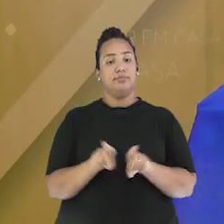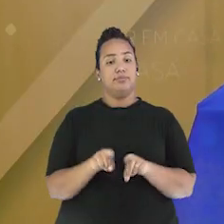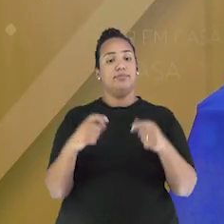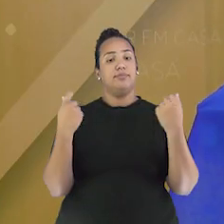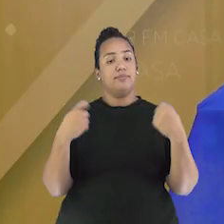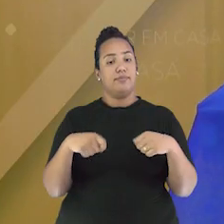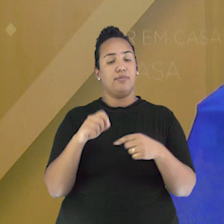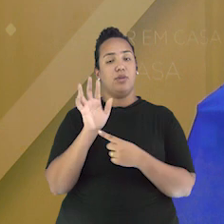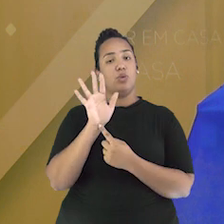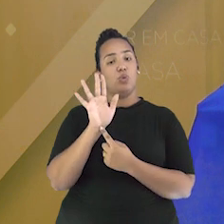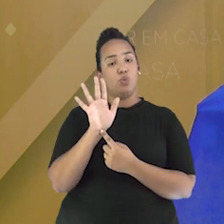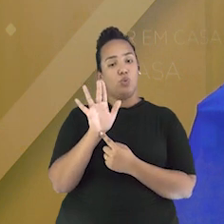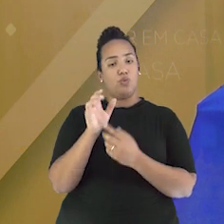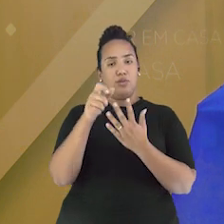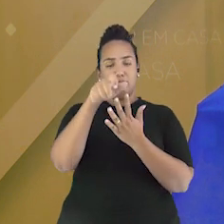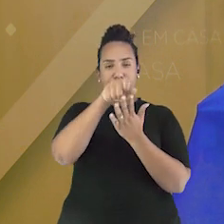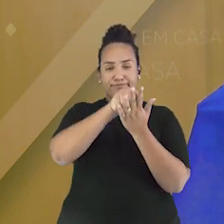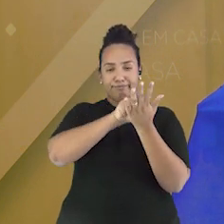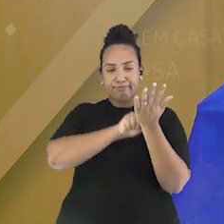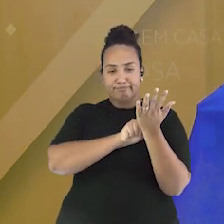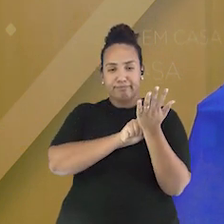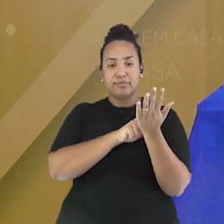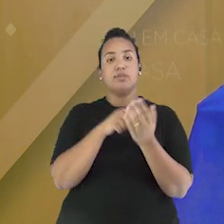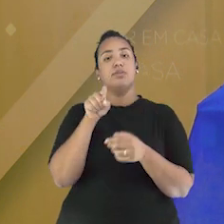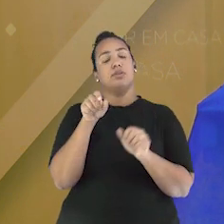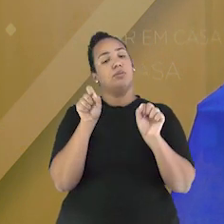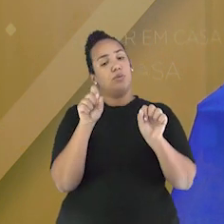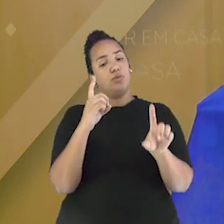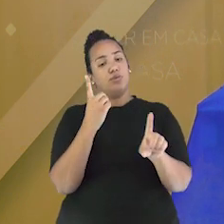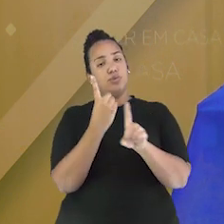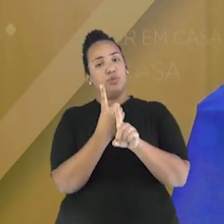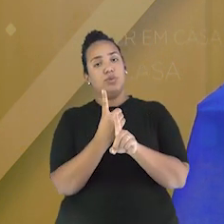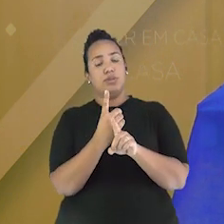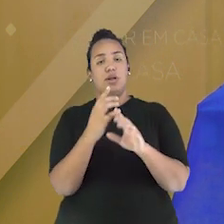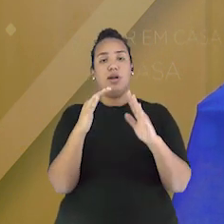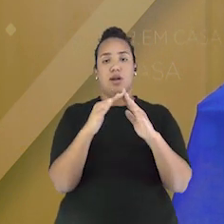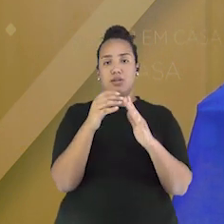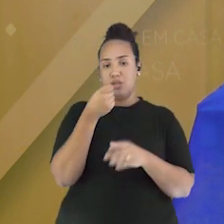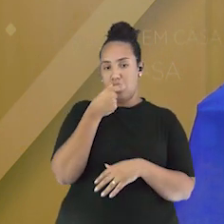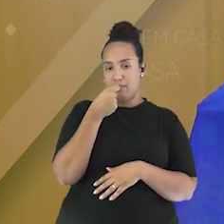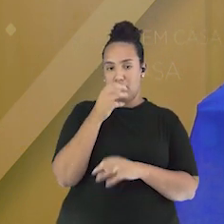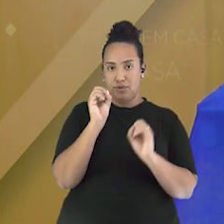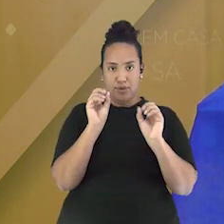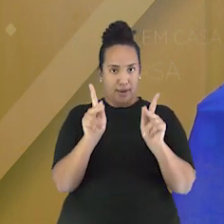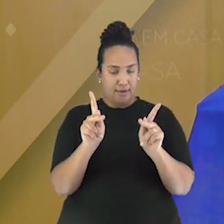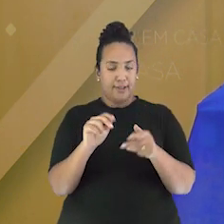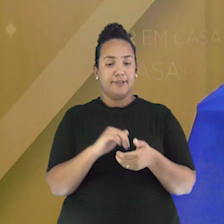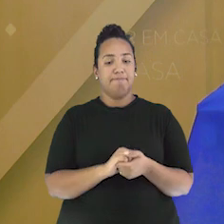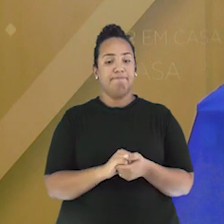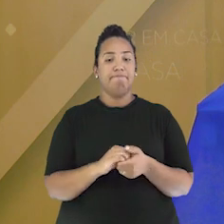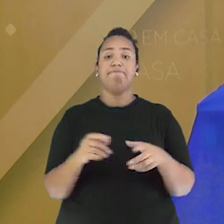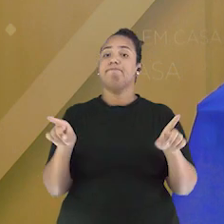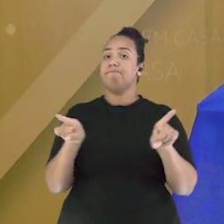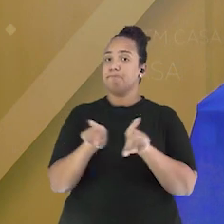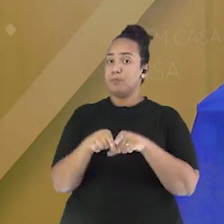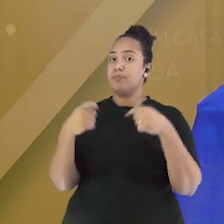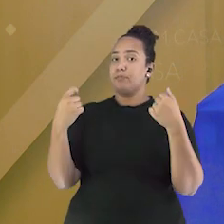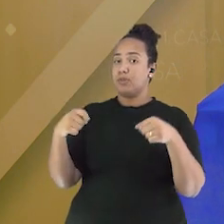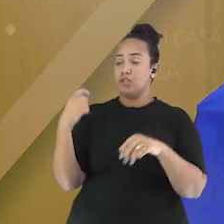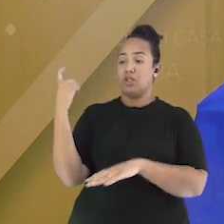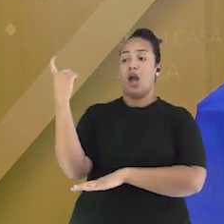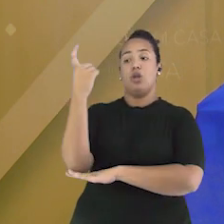precisar também de uma luva cirúrgica, que é um item que você pode encontrar em farmácias, ok? E também vão precisar